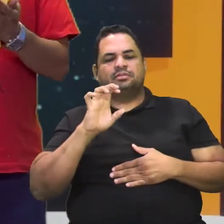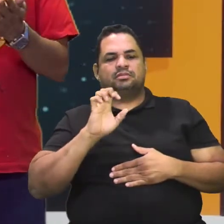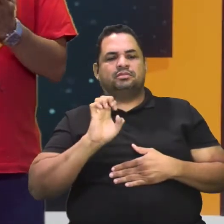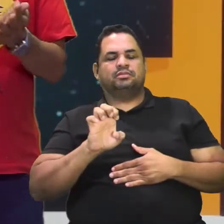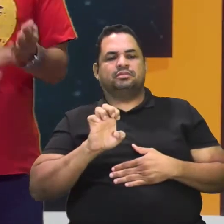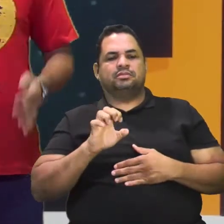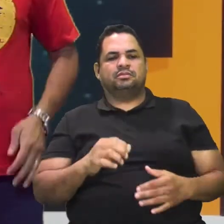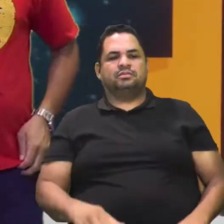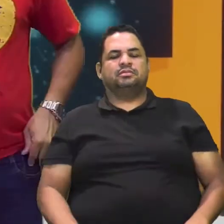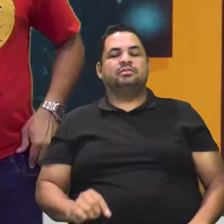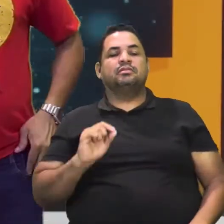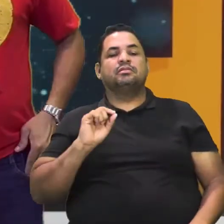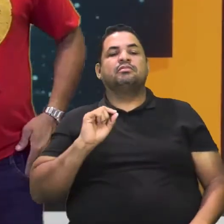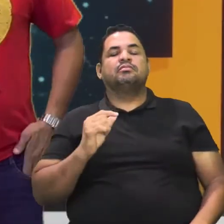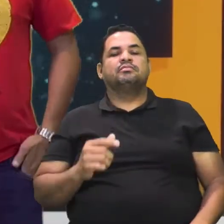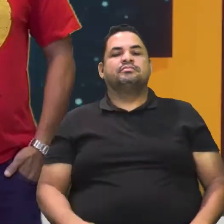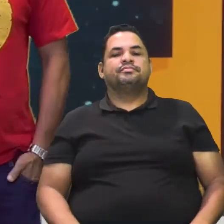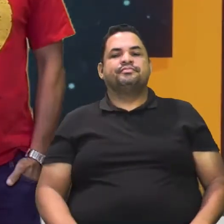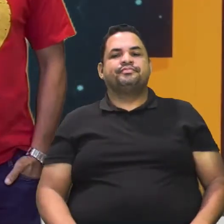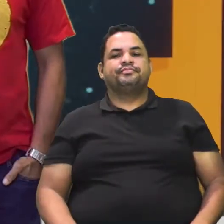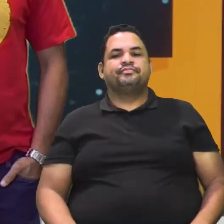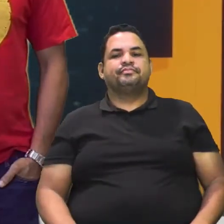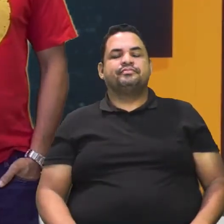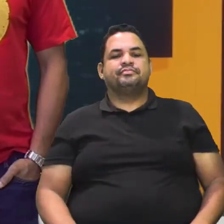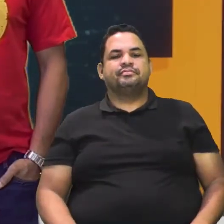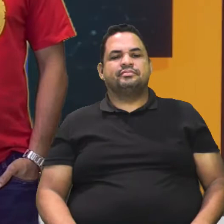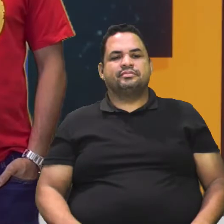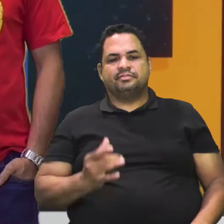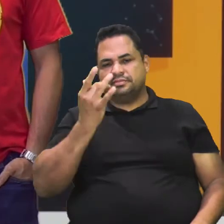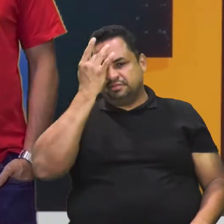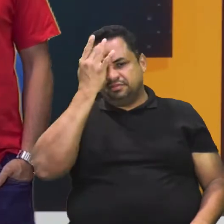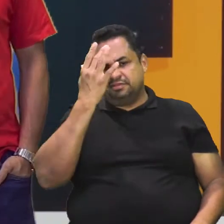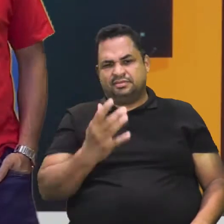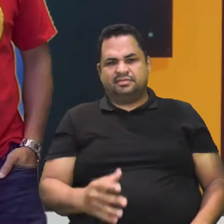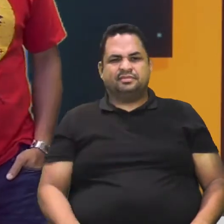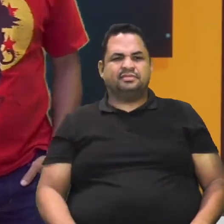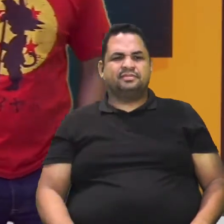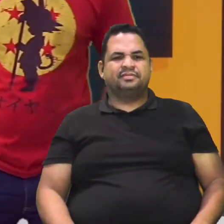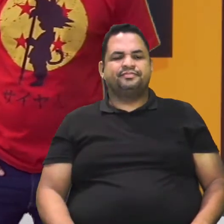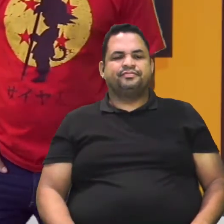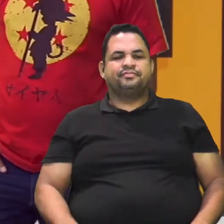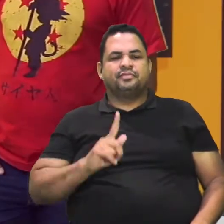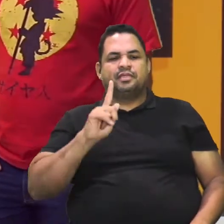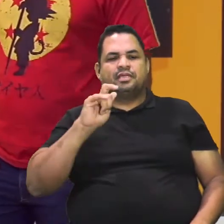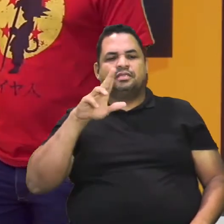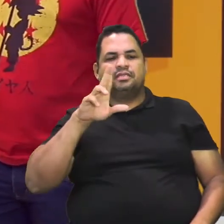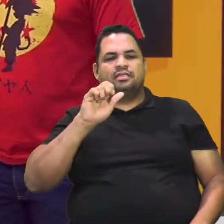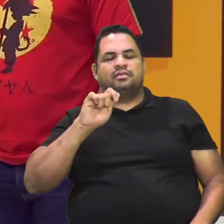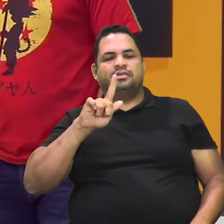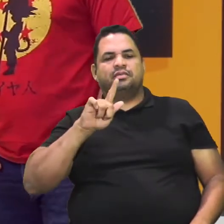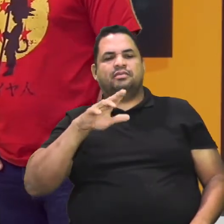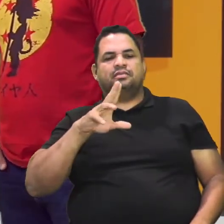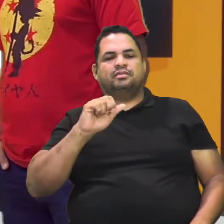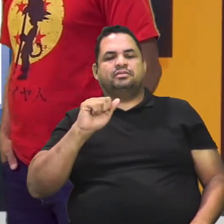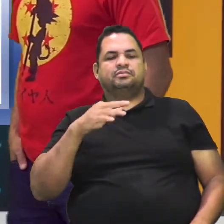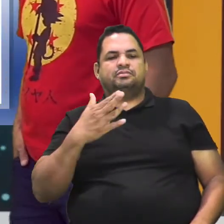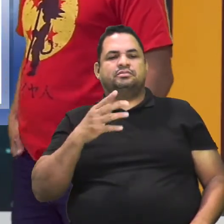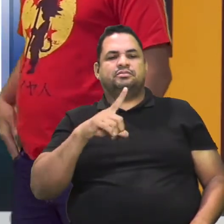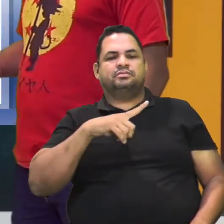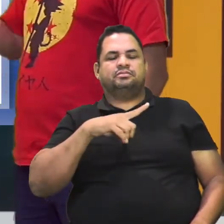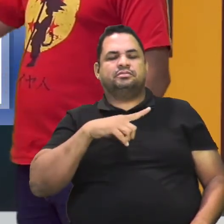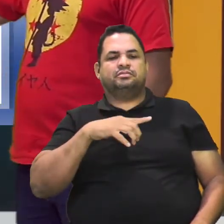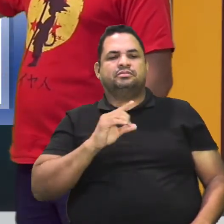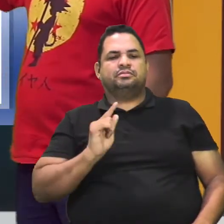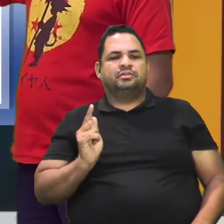uma circunferência? O que vocês acham? Não, tá muito fácil. Muito fácil, né? Muito fácil. Galileu Galilei já disse que quando nós temos